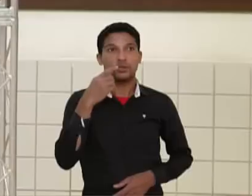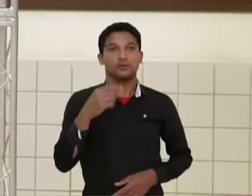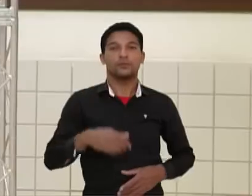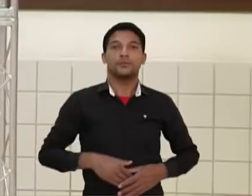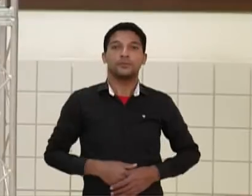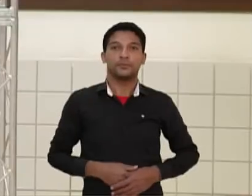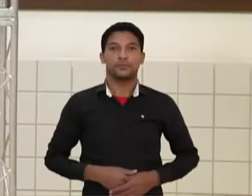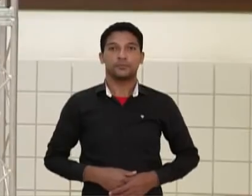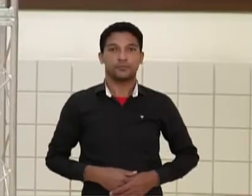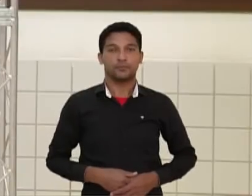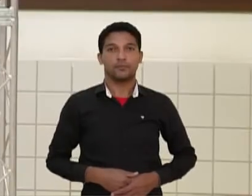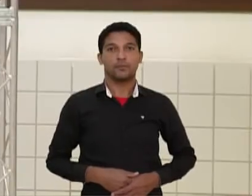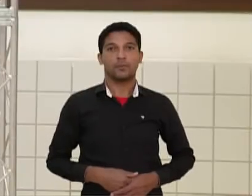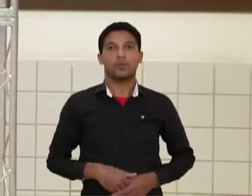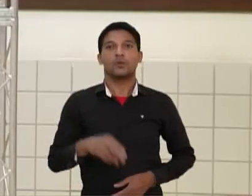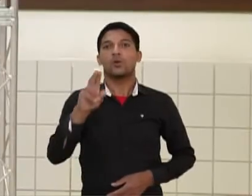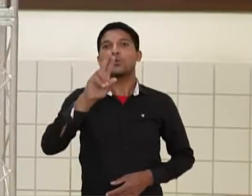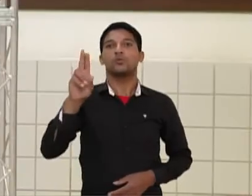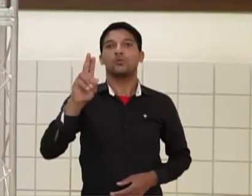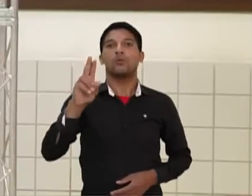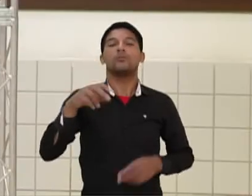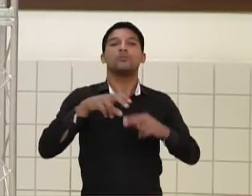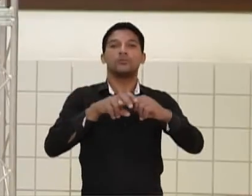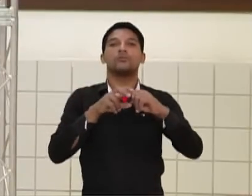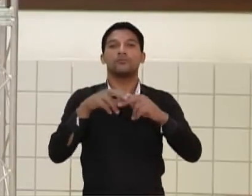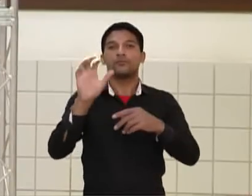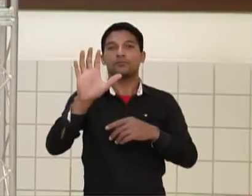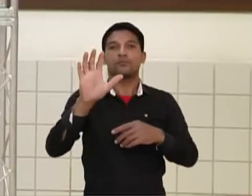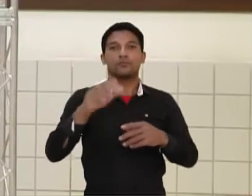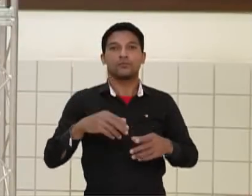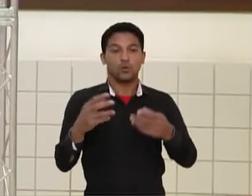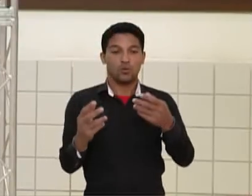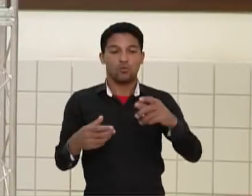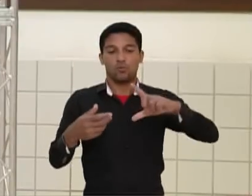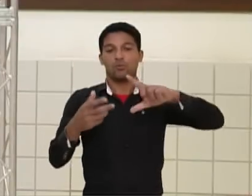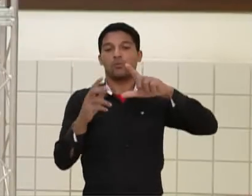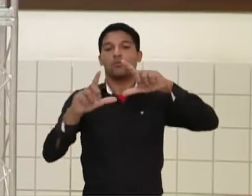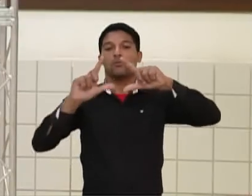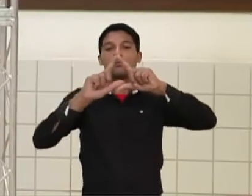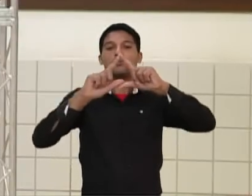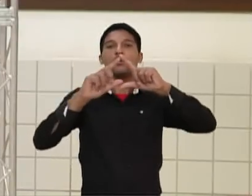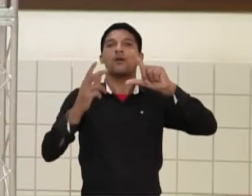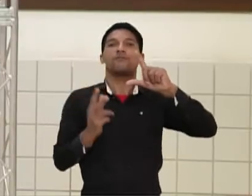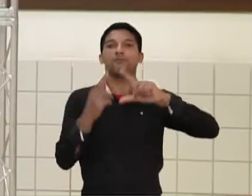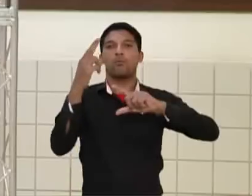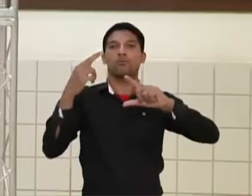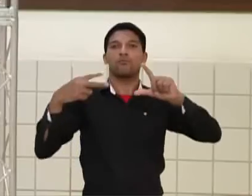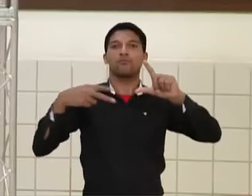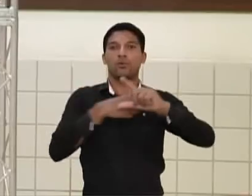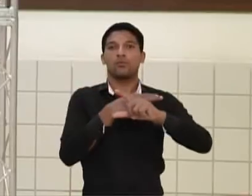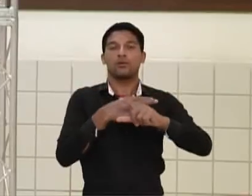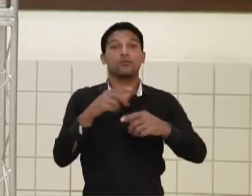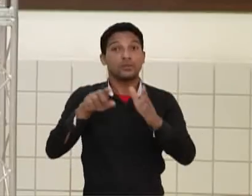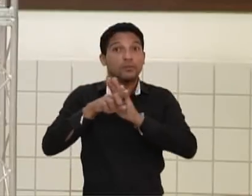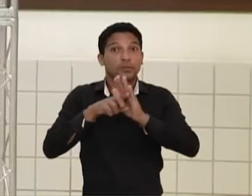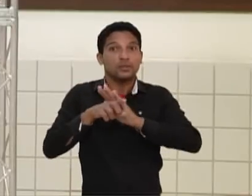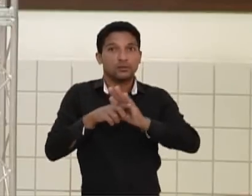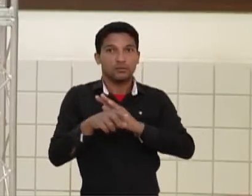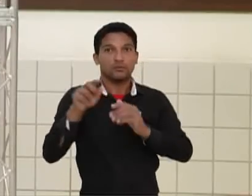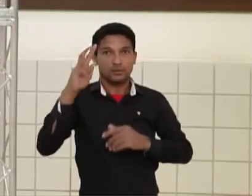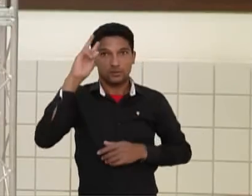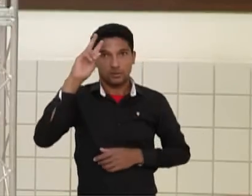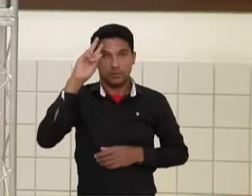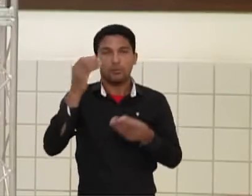escaleno. Tá? Então, os nomes eles são aproveitados aí do estudo dos triângulos, tá bom? Se você não lembra, dá uma pesquisadinha, uma olhadinha aí nos livros, qual